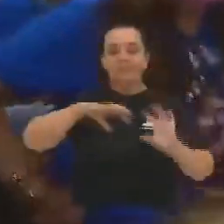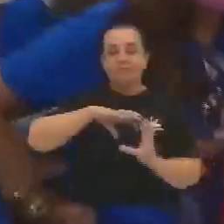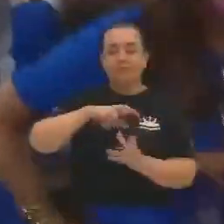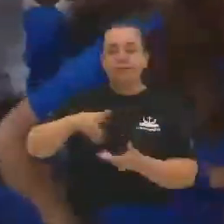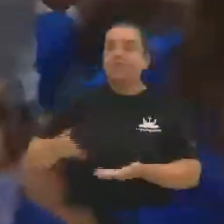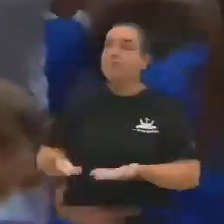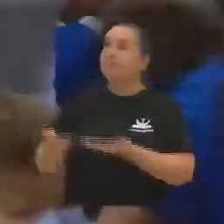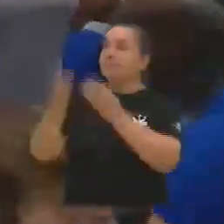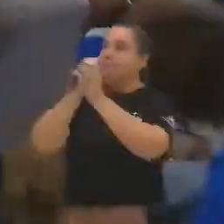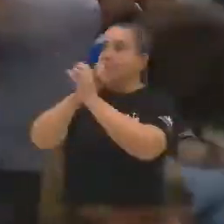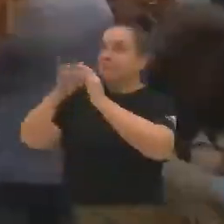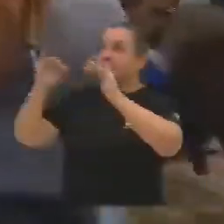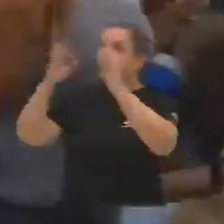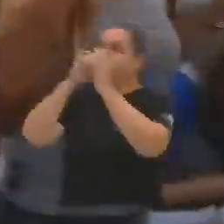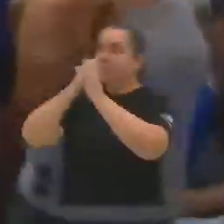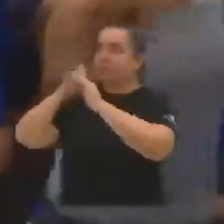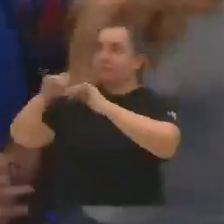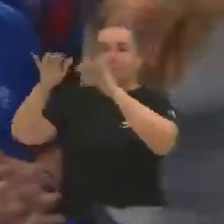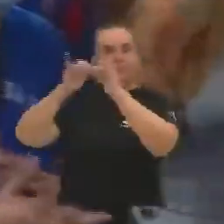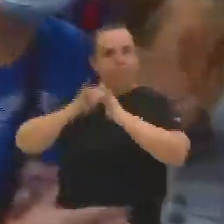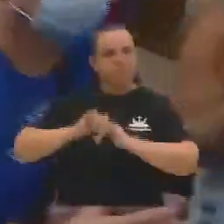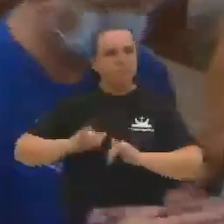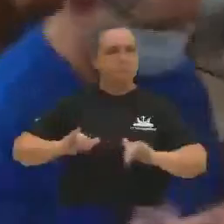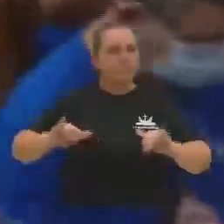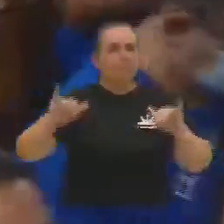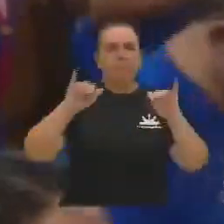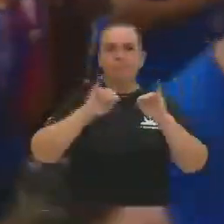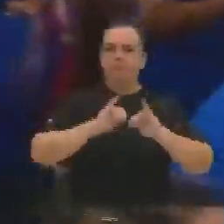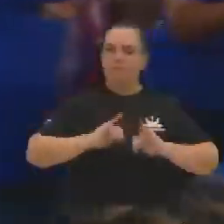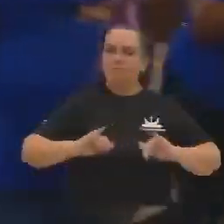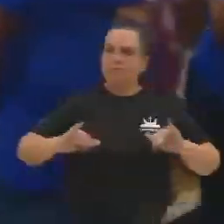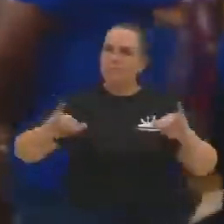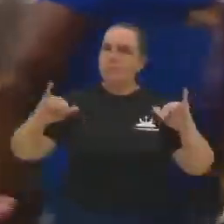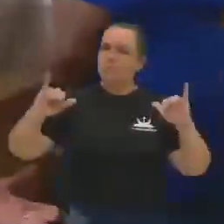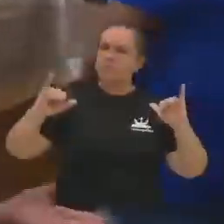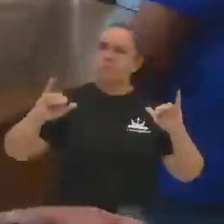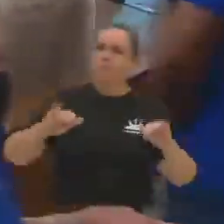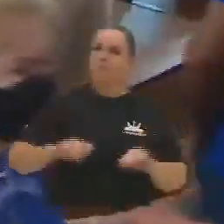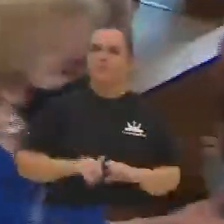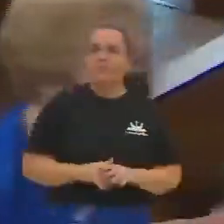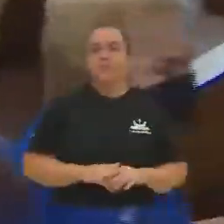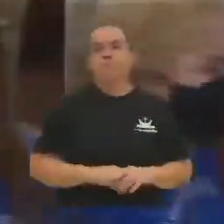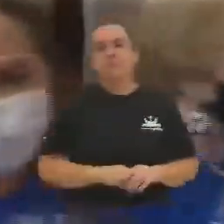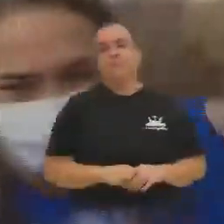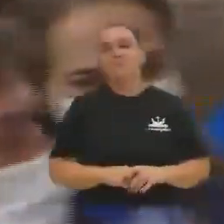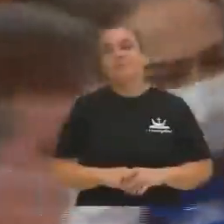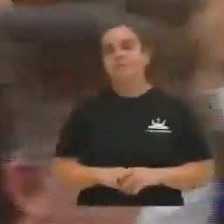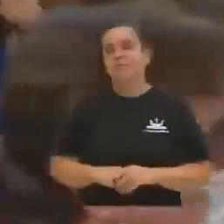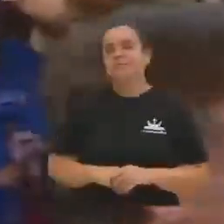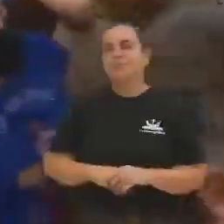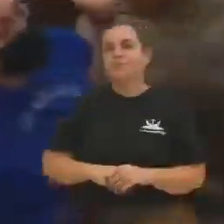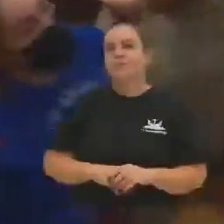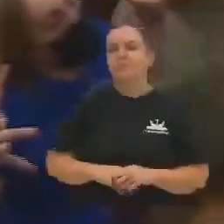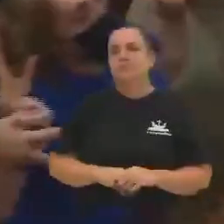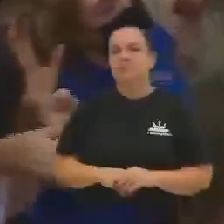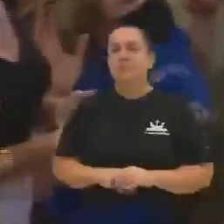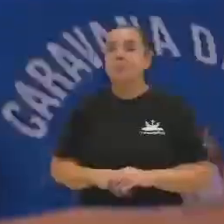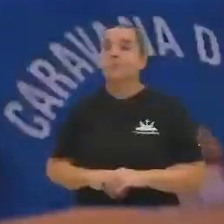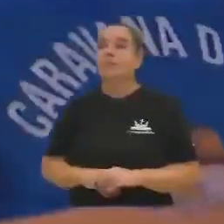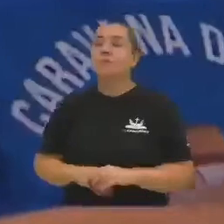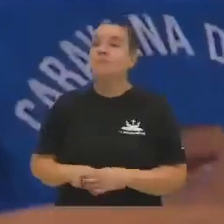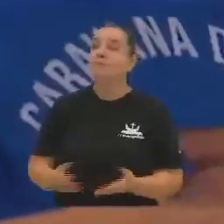céus e terra clamam a vossa glória, glória.